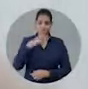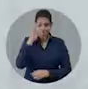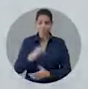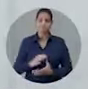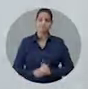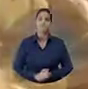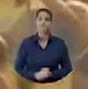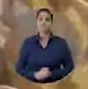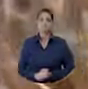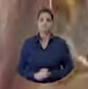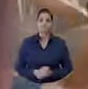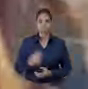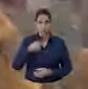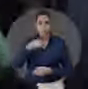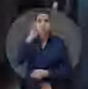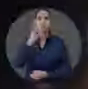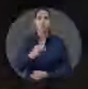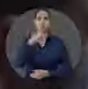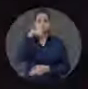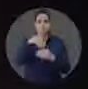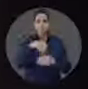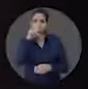Gente, eu quero.